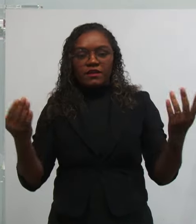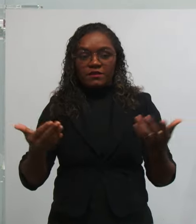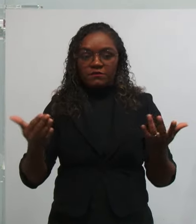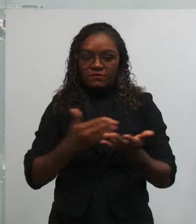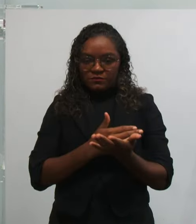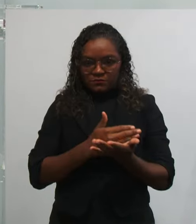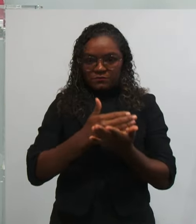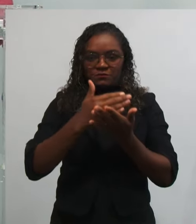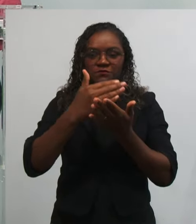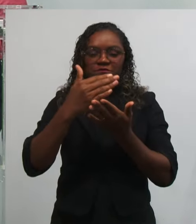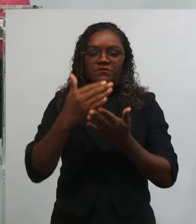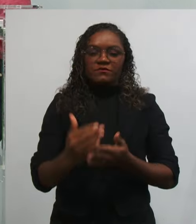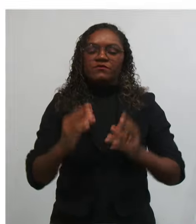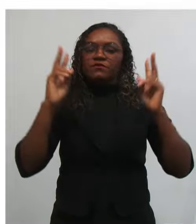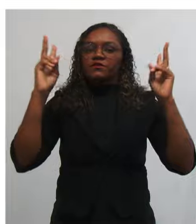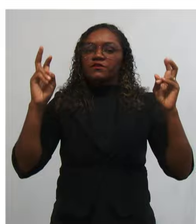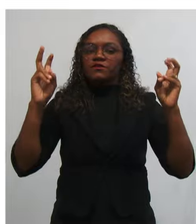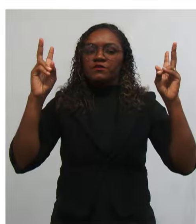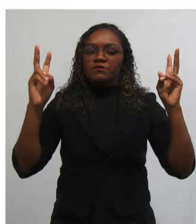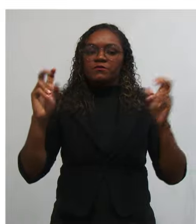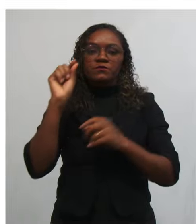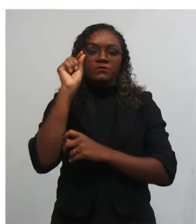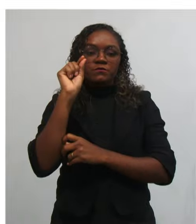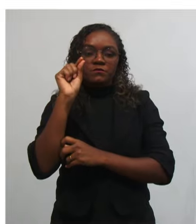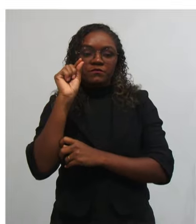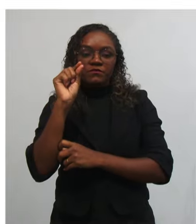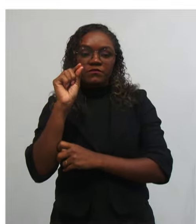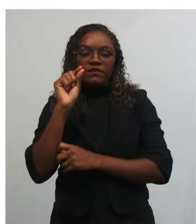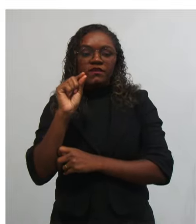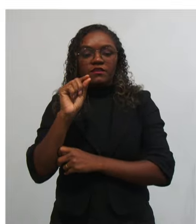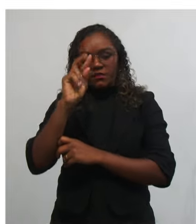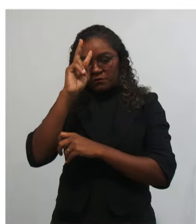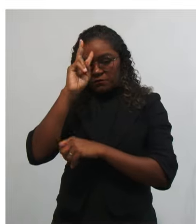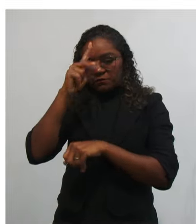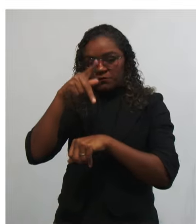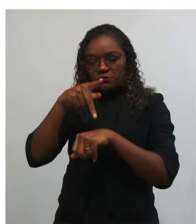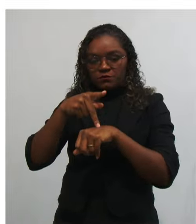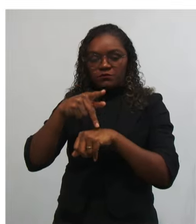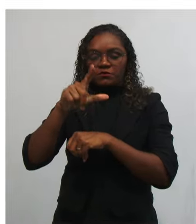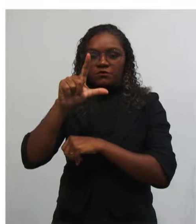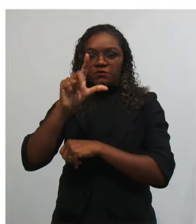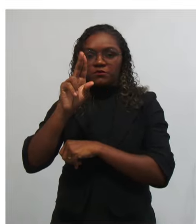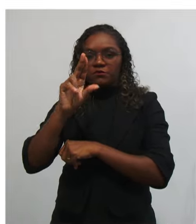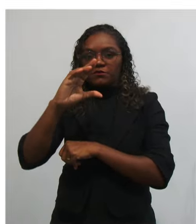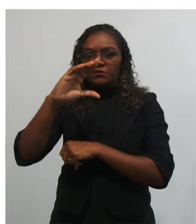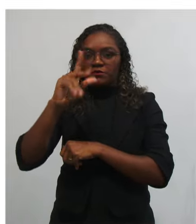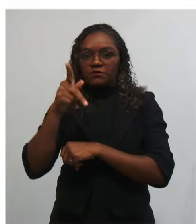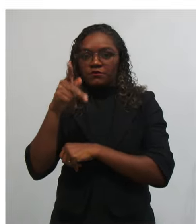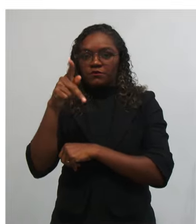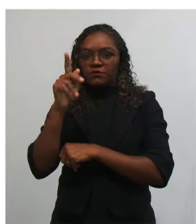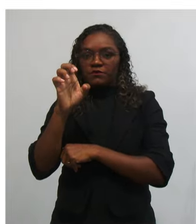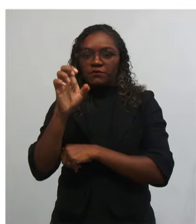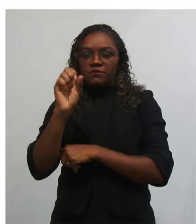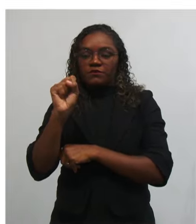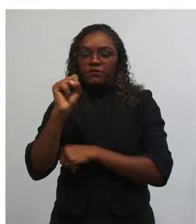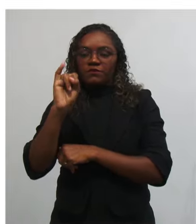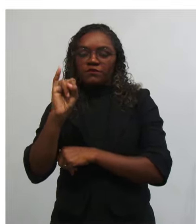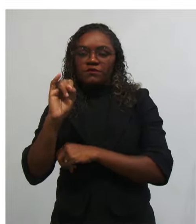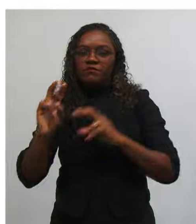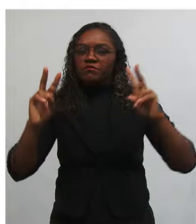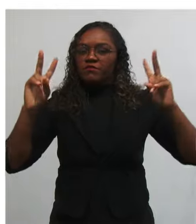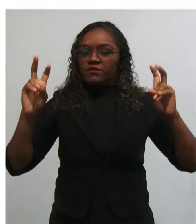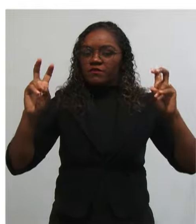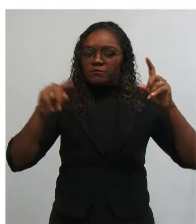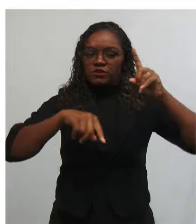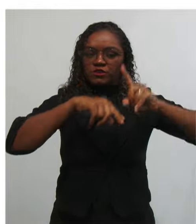vamos iniciar falando um pouco sobre o que o luquez nos traz uma reflexão sobre os instrumentos de